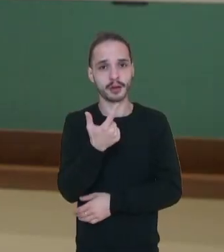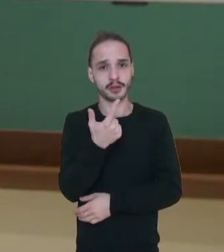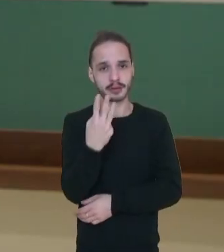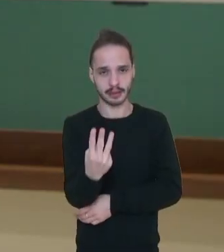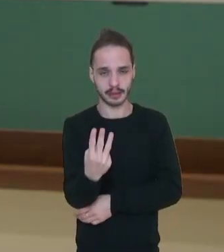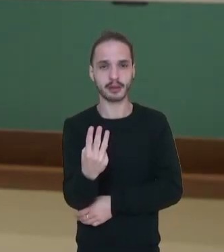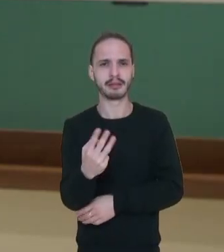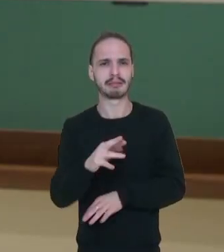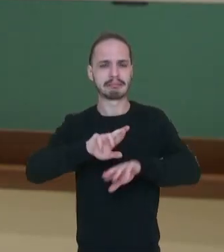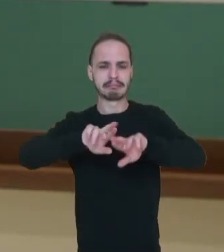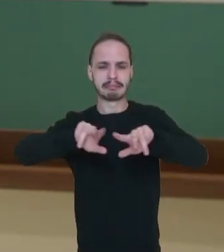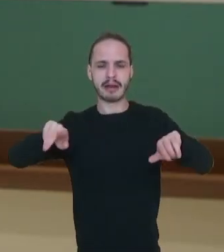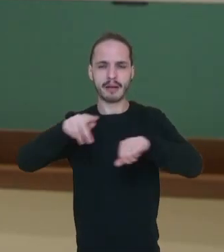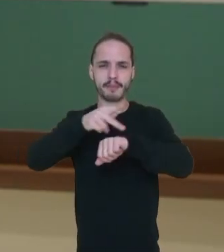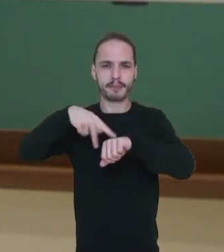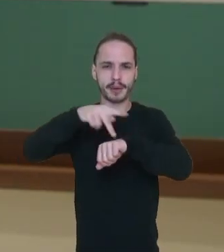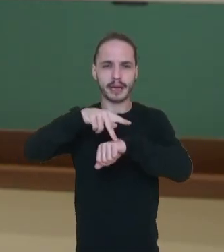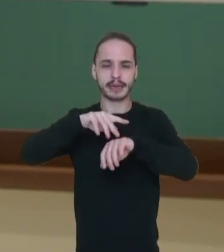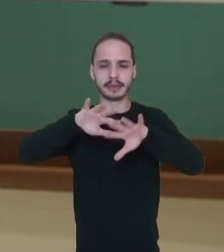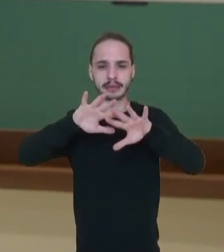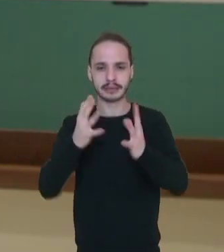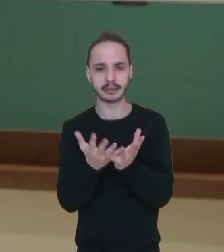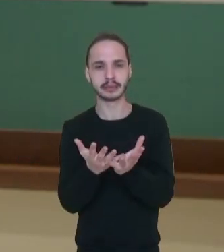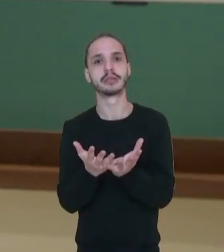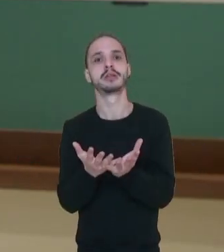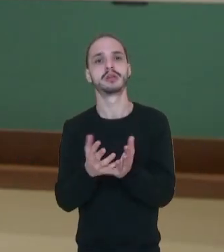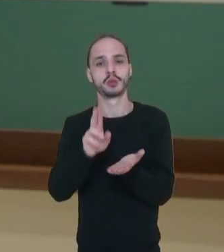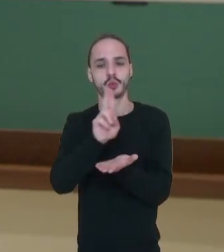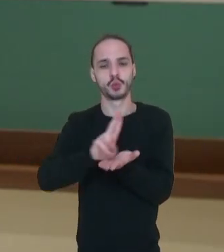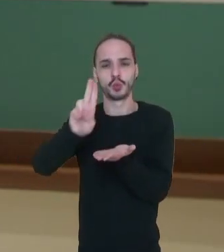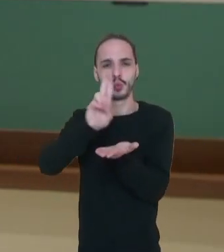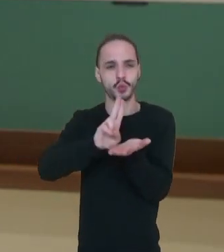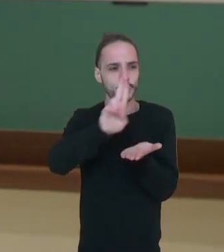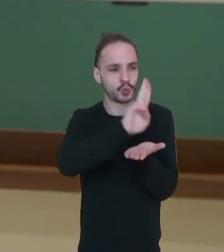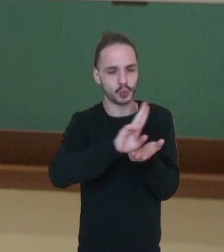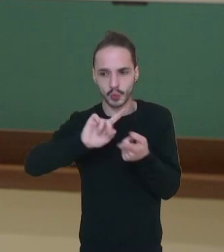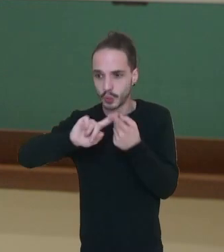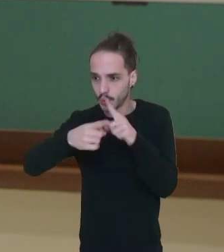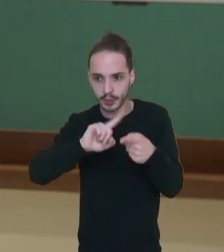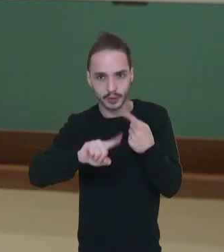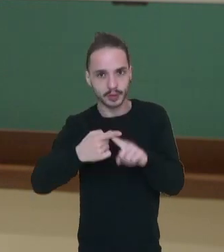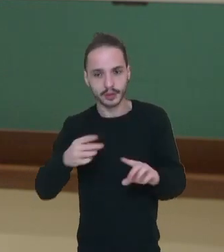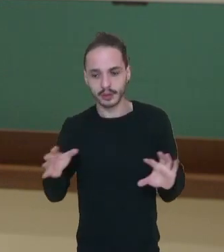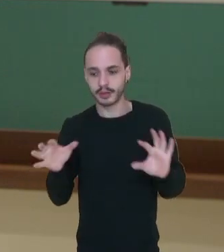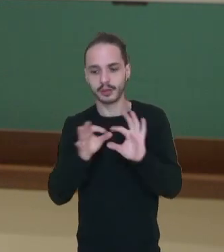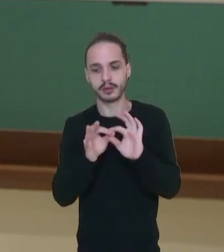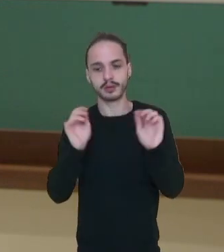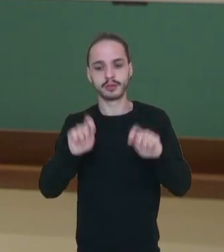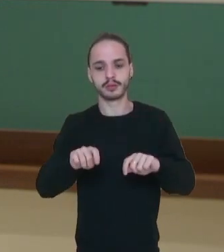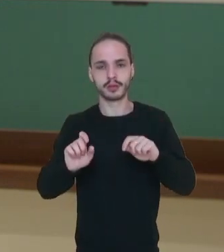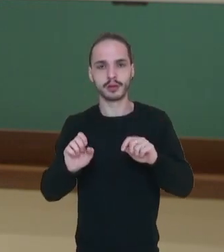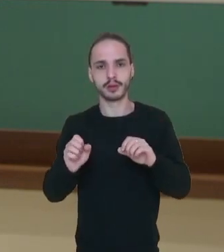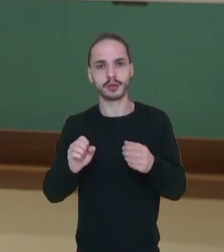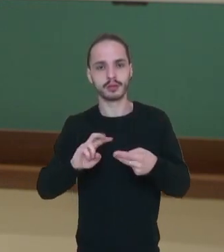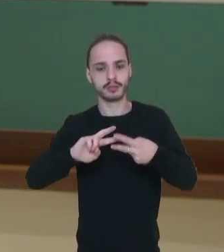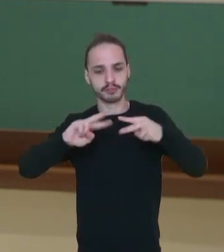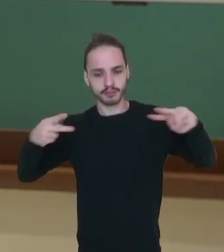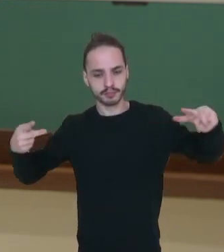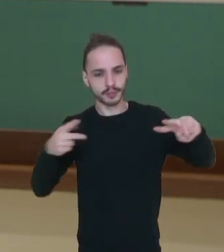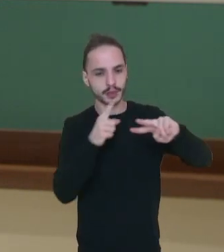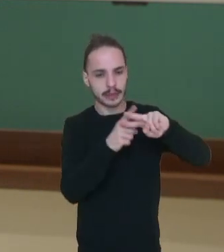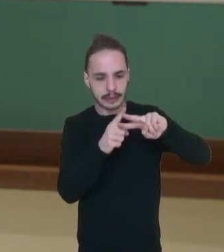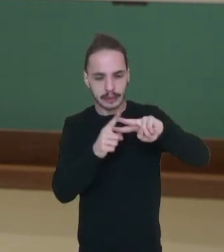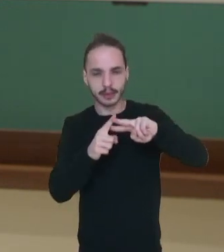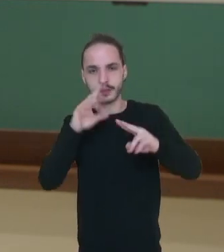Várias universidades, vários países, cerca de 6 países, se uniram para fazer todo o sequenciamento do DNA humano.